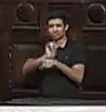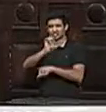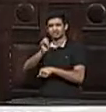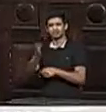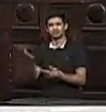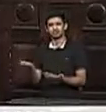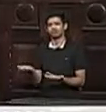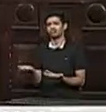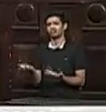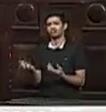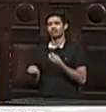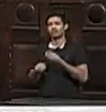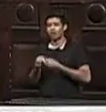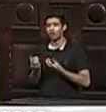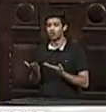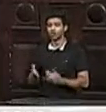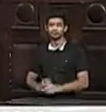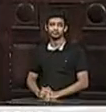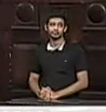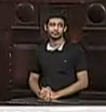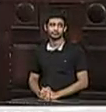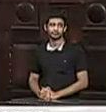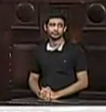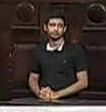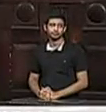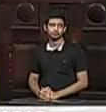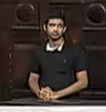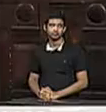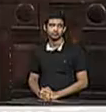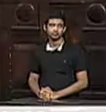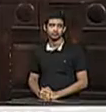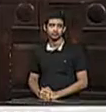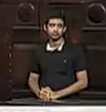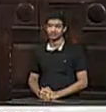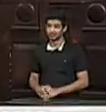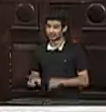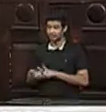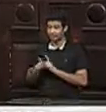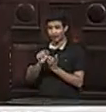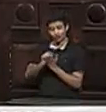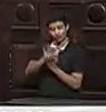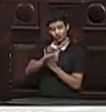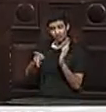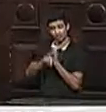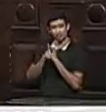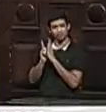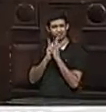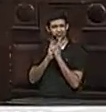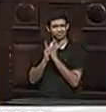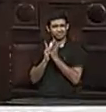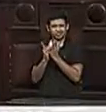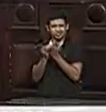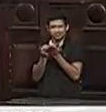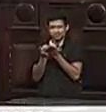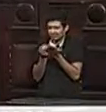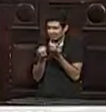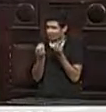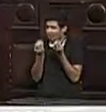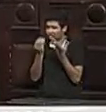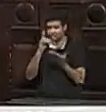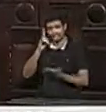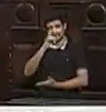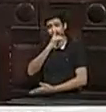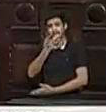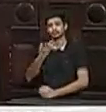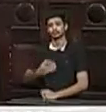sujeitas à administração da Loterja, e as multas do Detro. Quer dizer, é uma situação